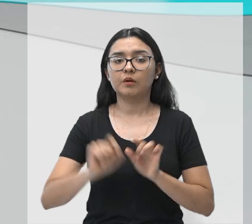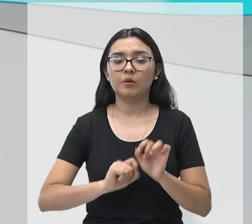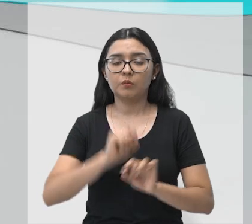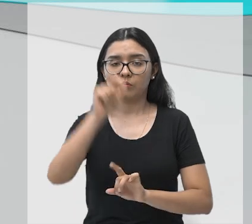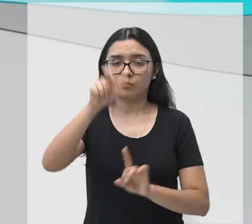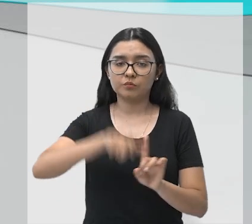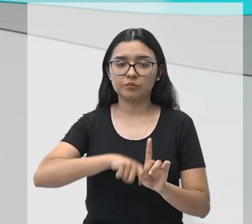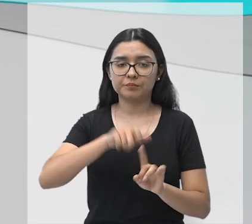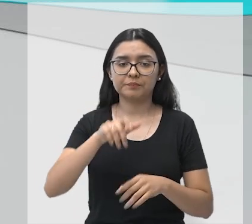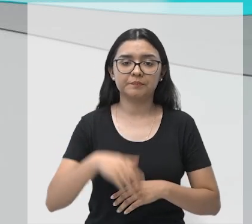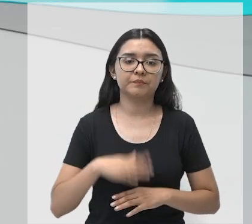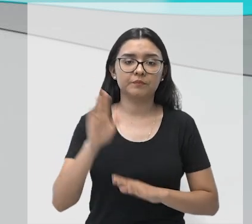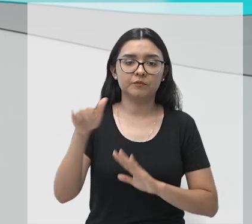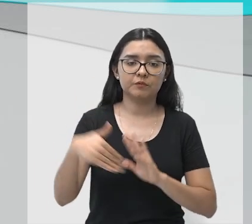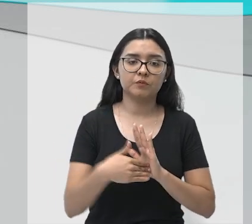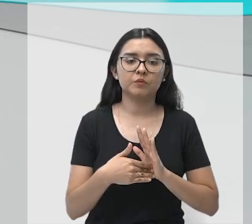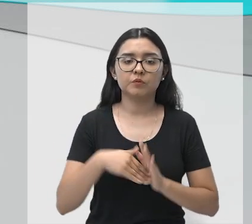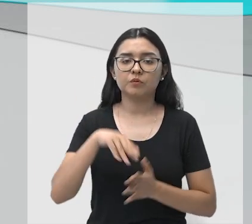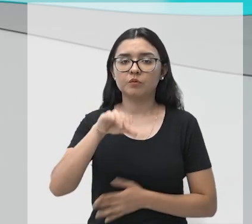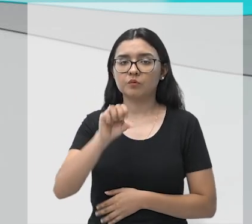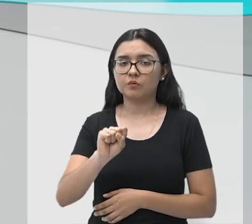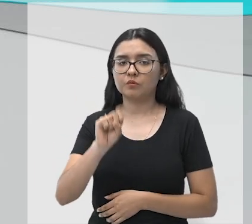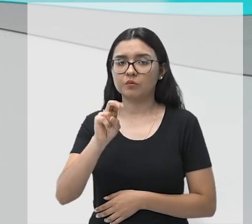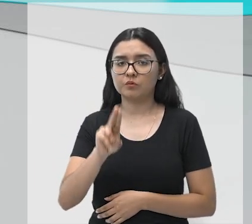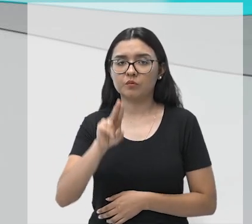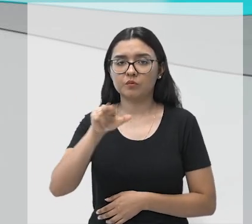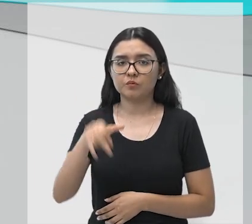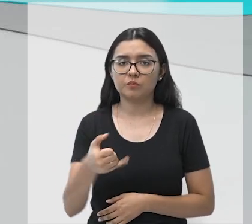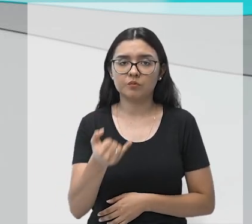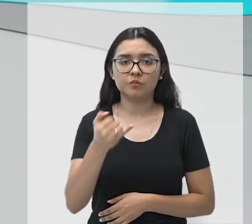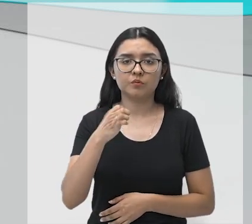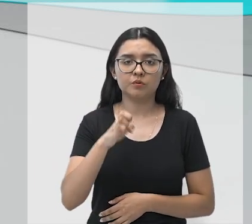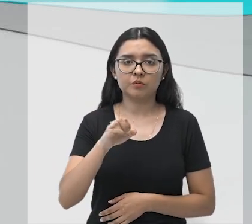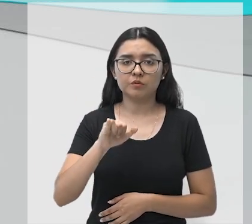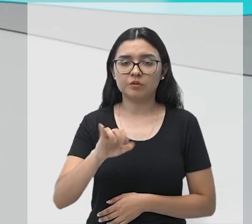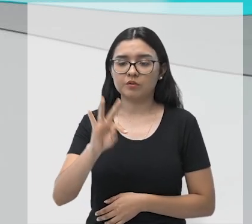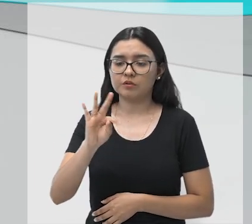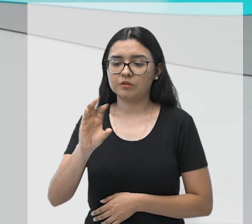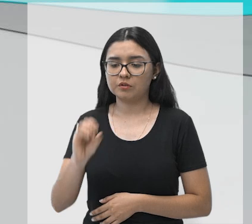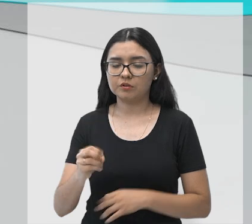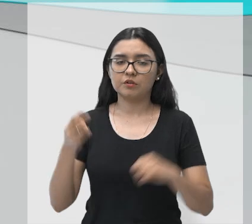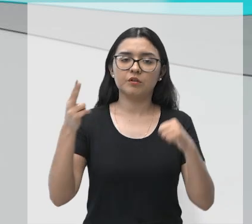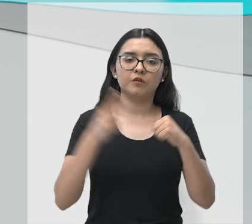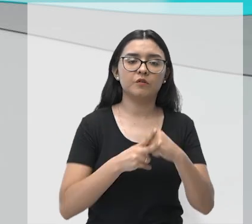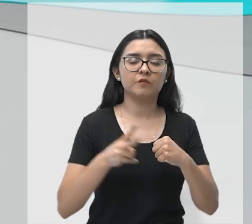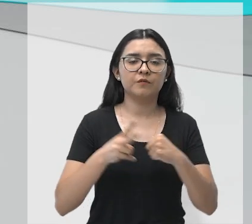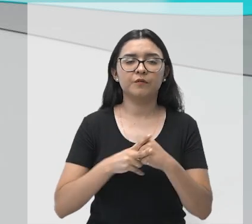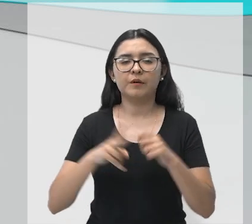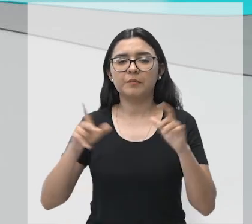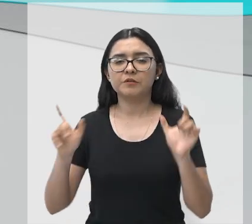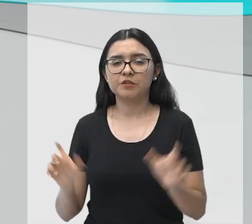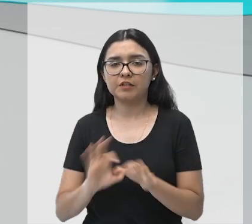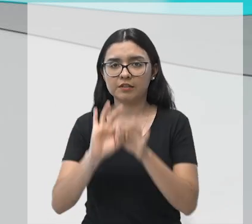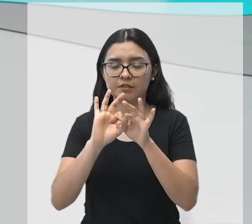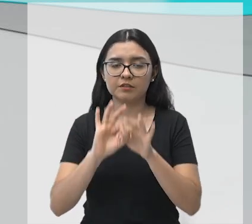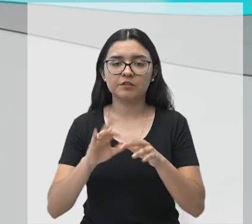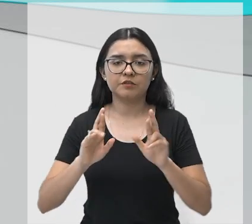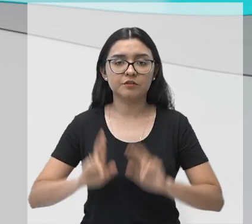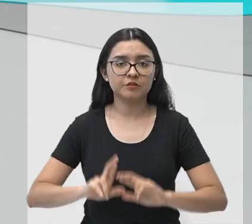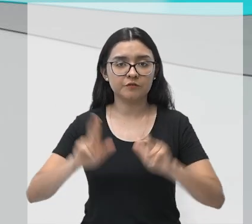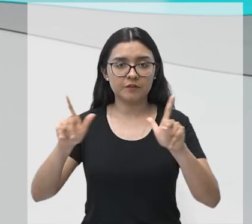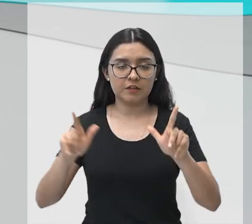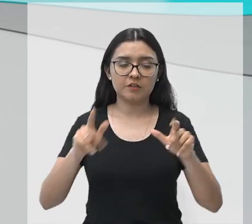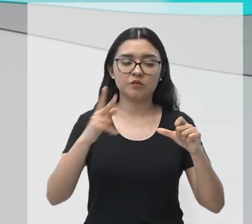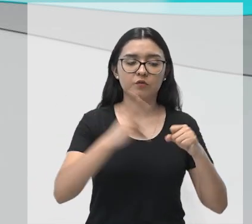Nesse caso aqui do último, né, o que um sujeito é, eu estou falando então de um verbo mais de ligação, né, que ele difere um pouquinho do